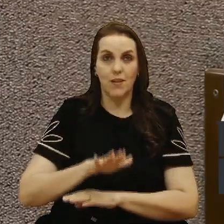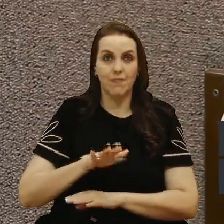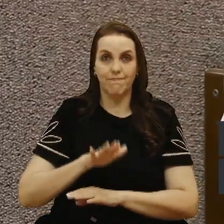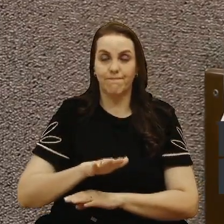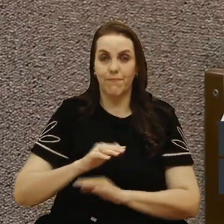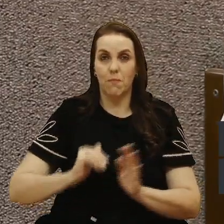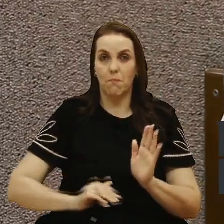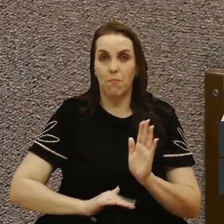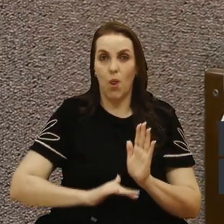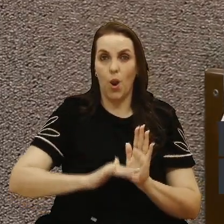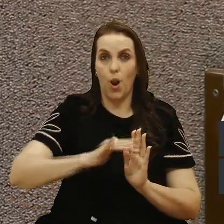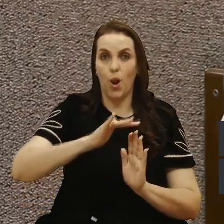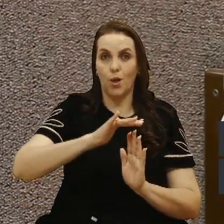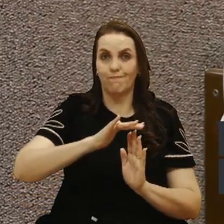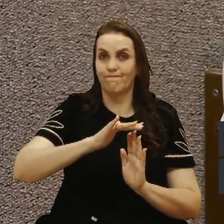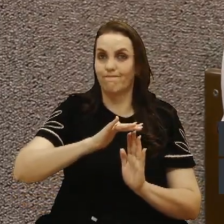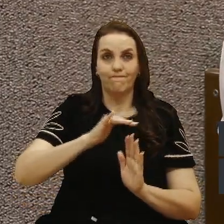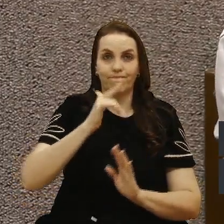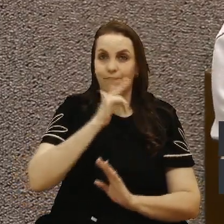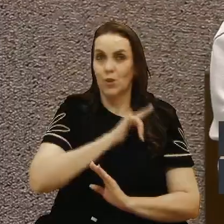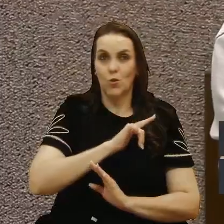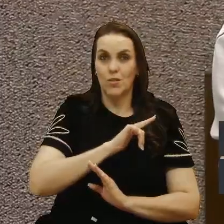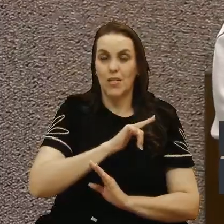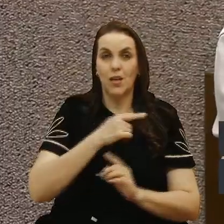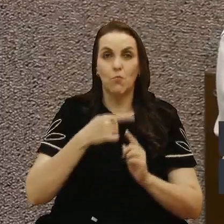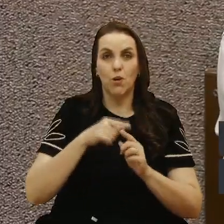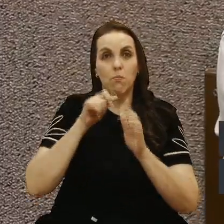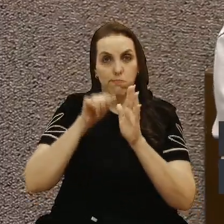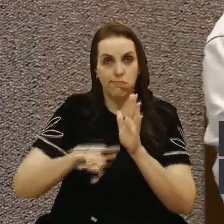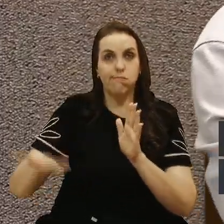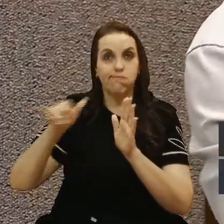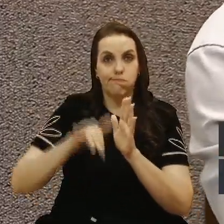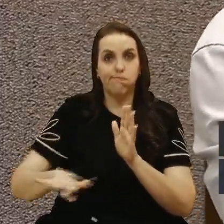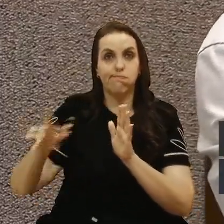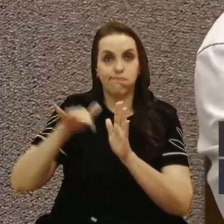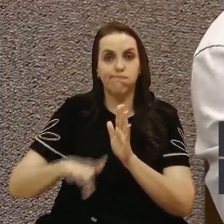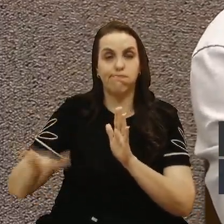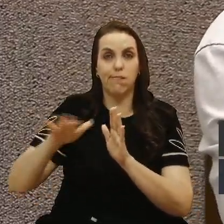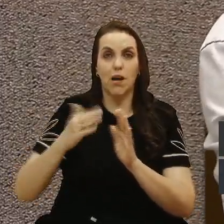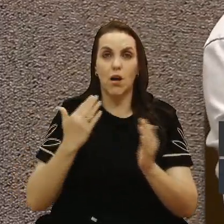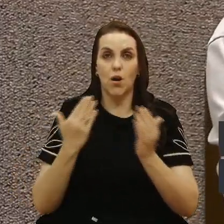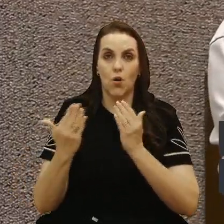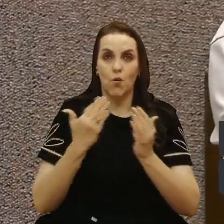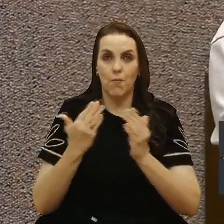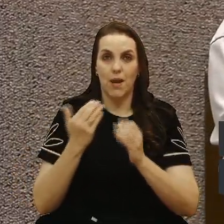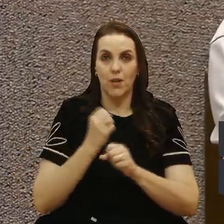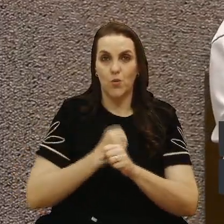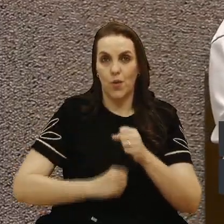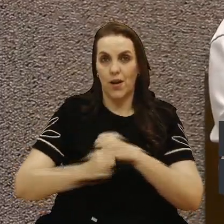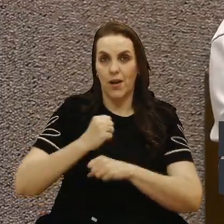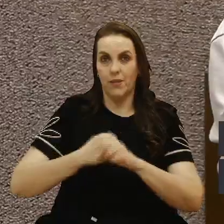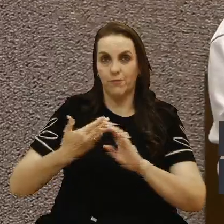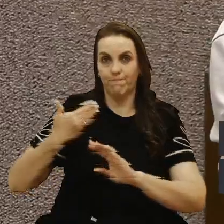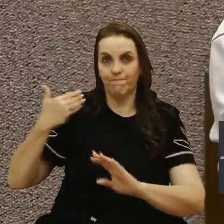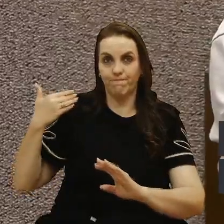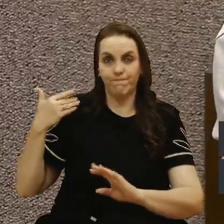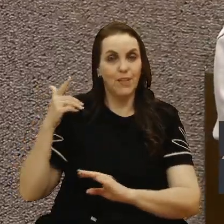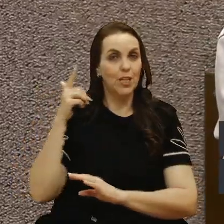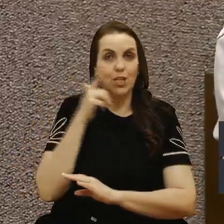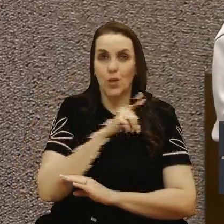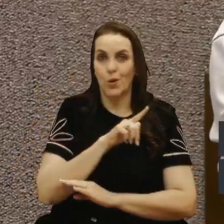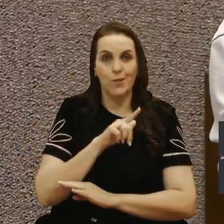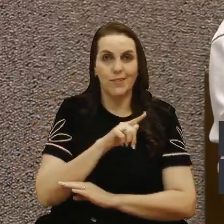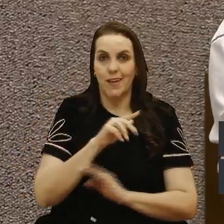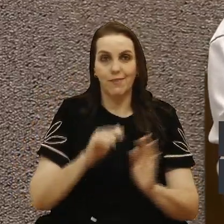cheio. De tanta vazão que tem, comparado com anos anteriores, eles não conseguem dar